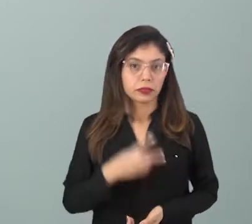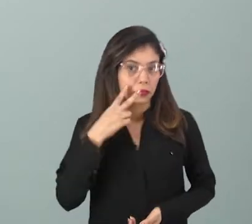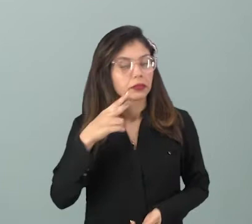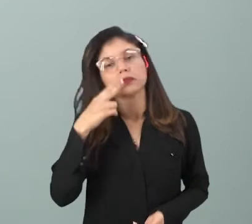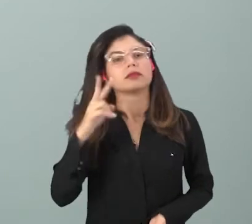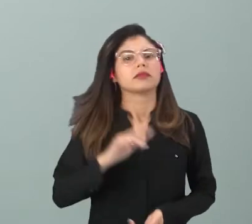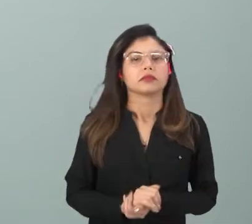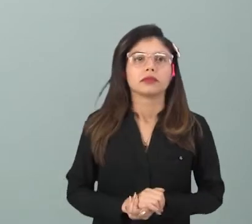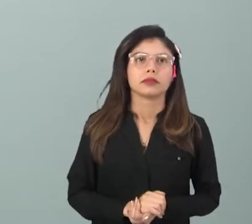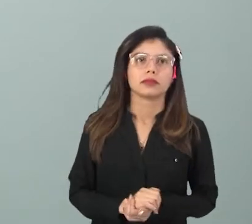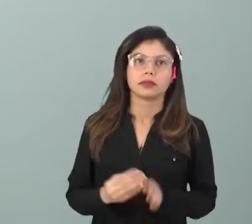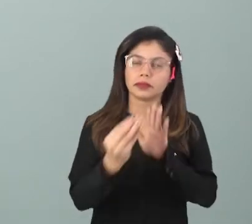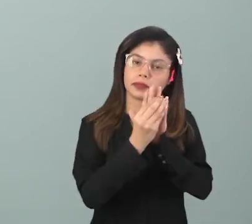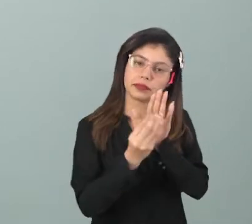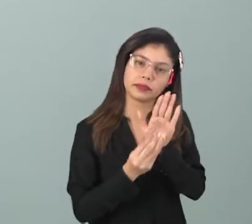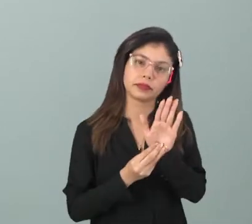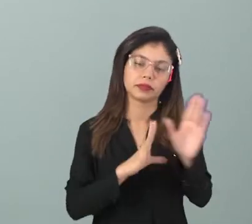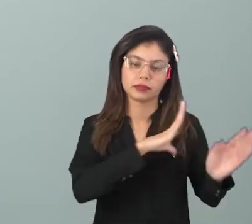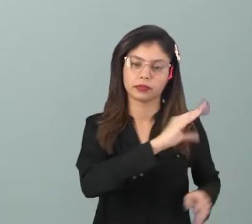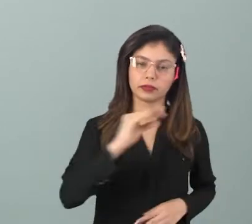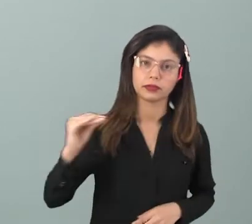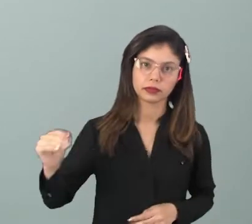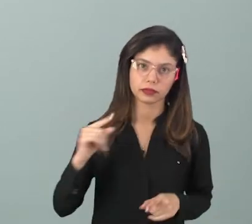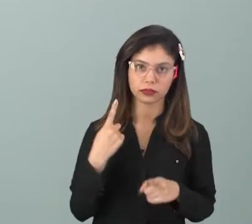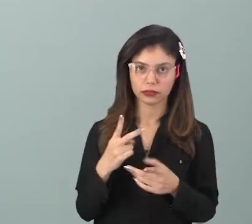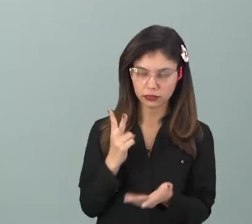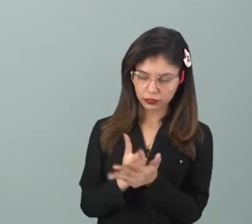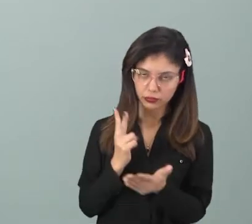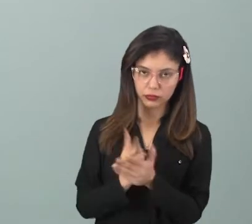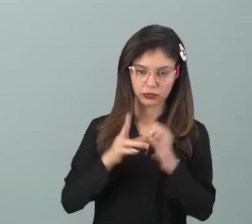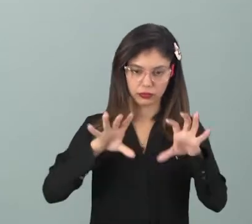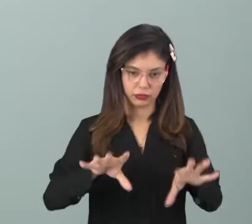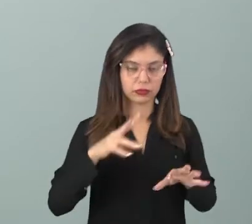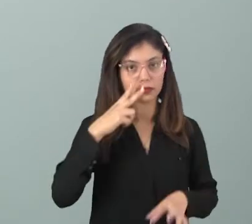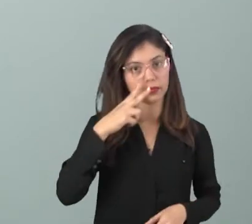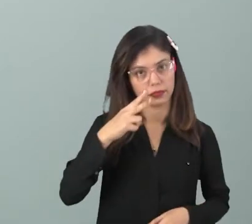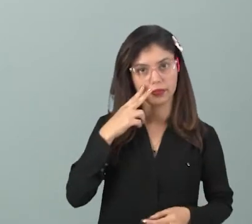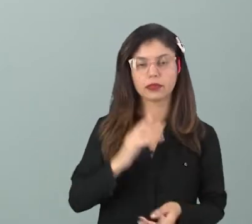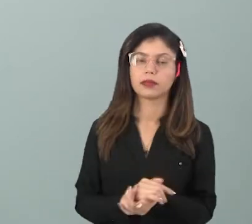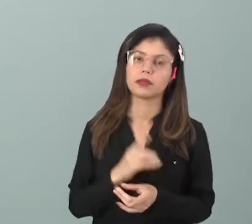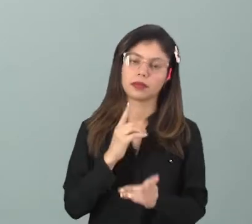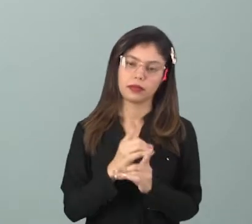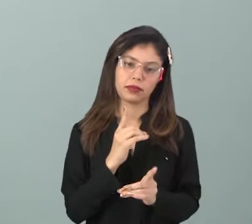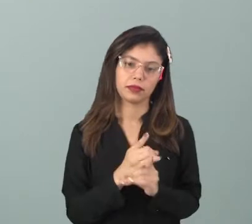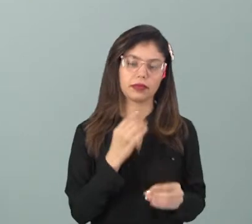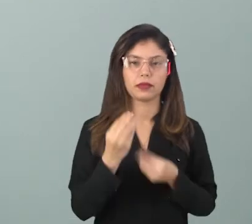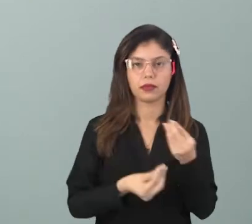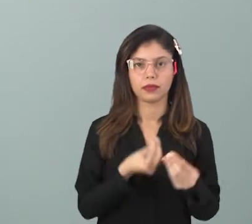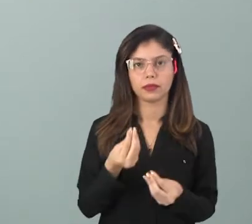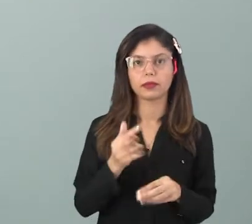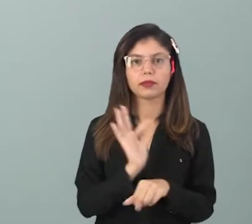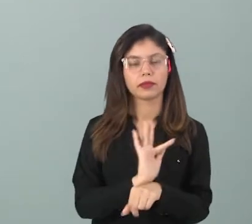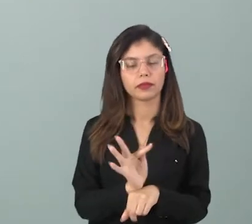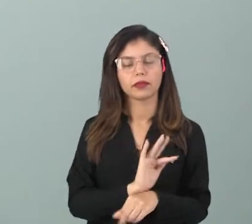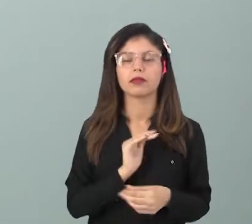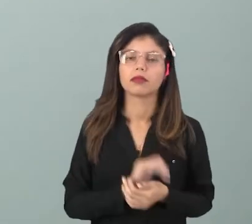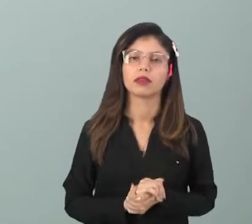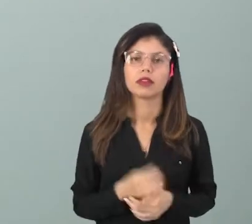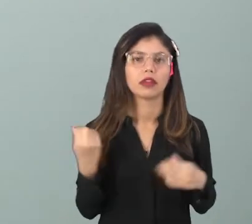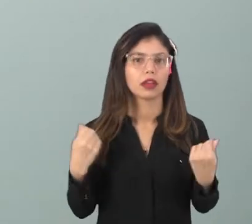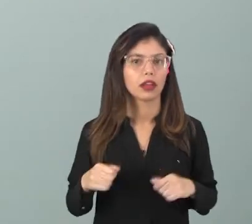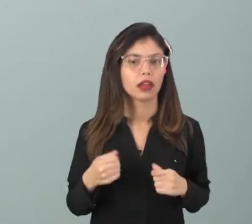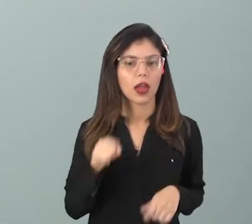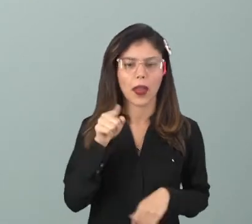a resenhista ela coloca aquela não é o adolescente mas mesmo assim ela se identificou com o filme espero que vocês também